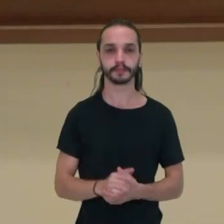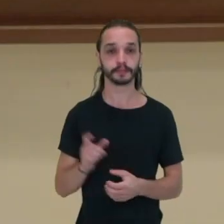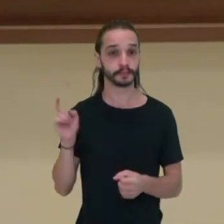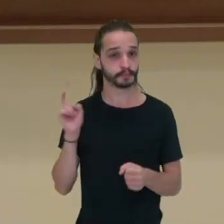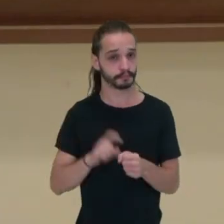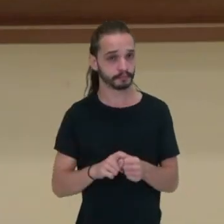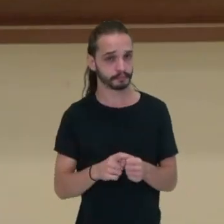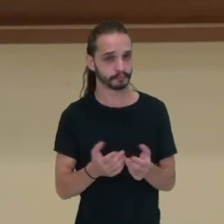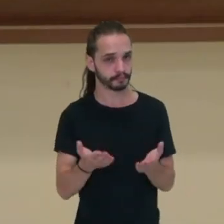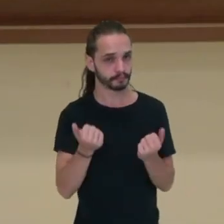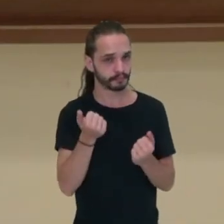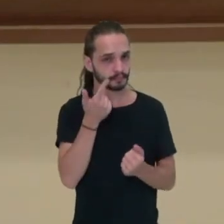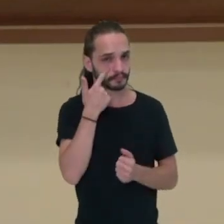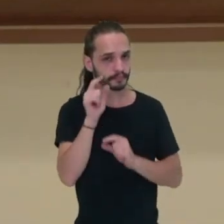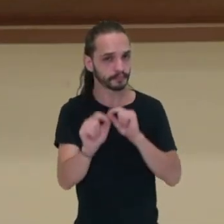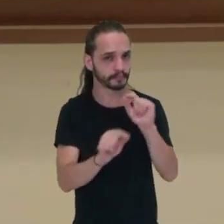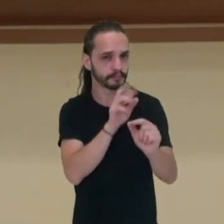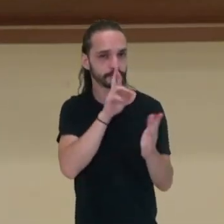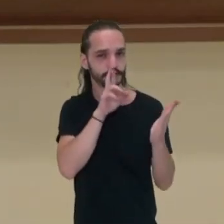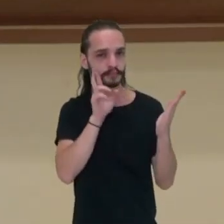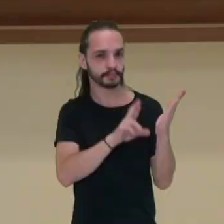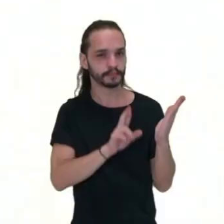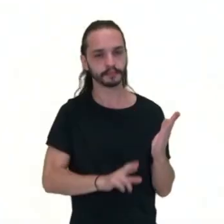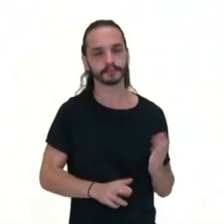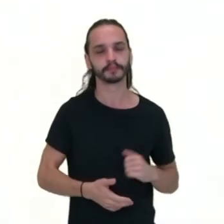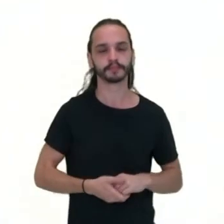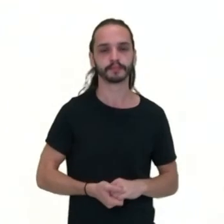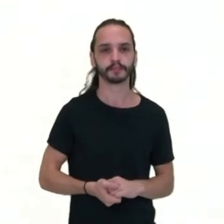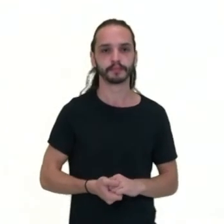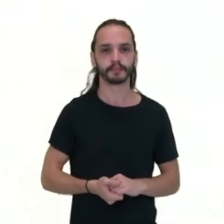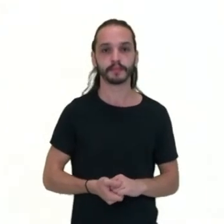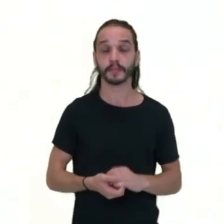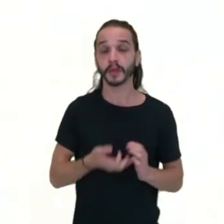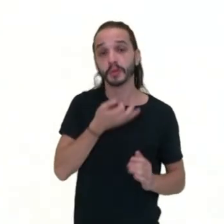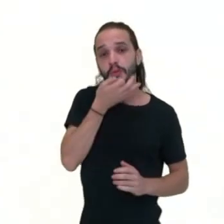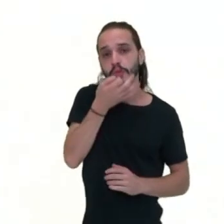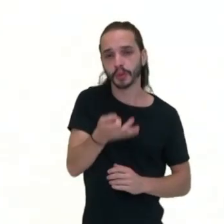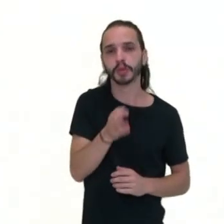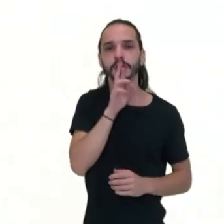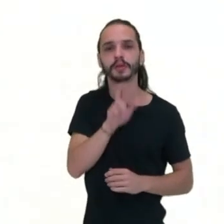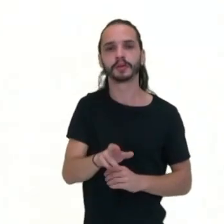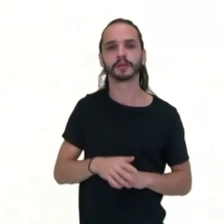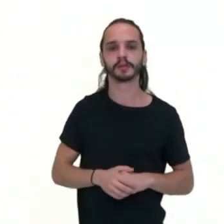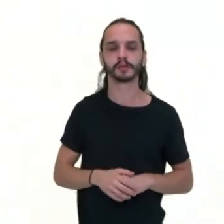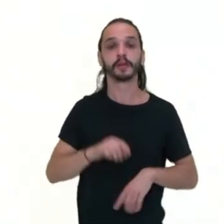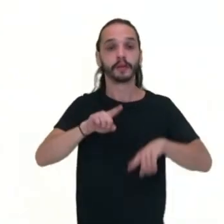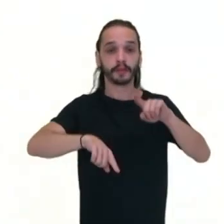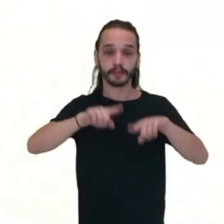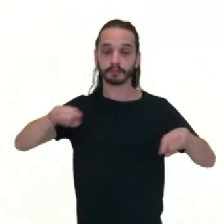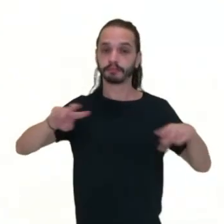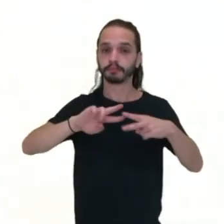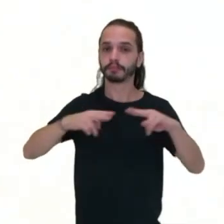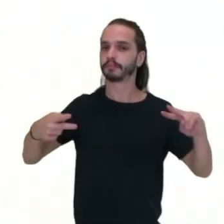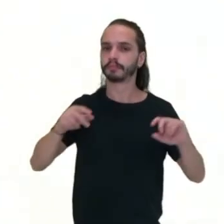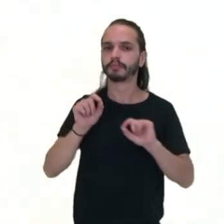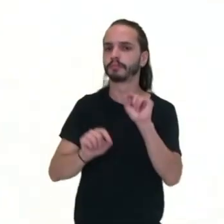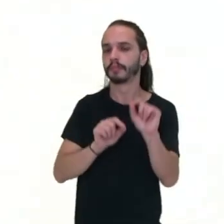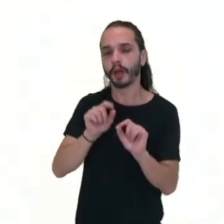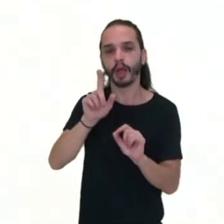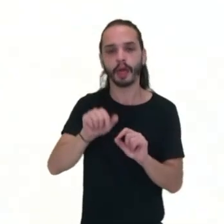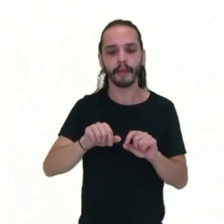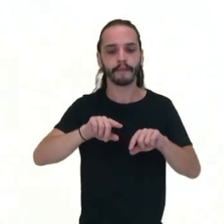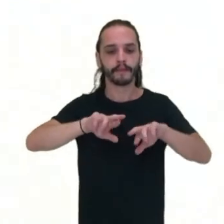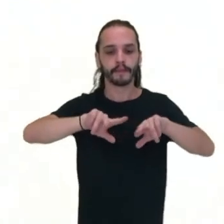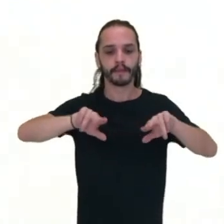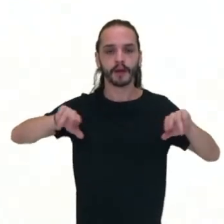Vamos lá, gente. O que que vocês responderam aí? Uma sugestão. A variabilidade genética refere-se às variações dos